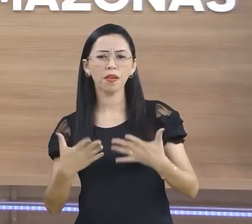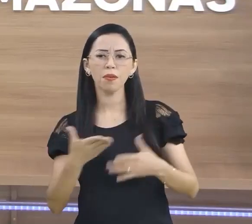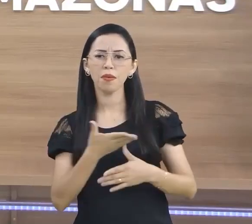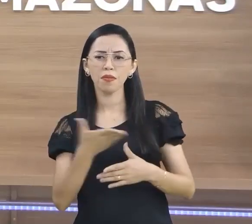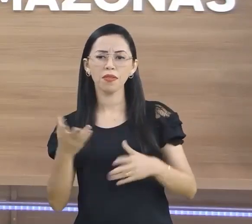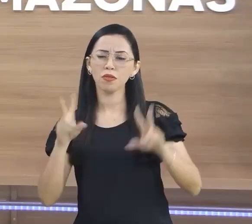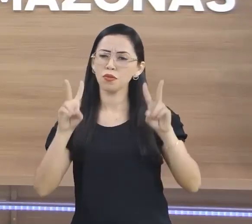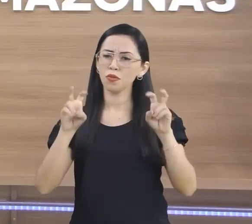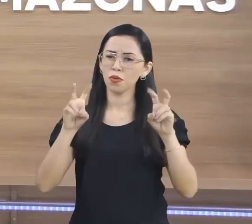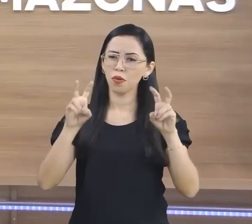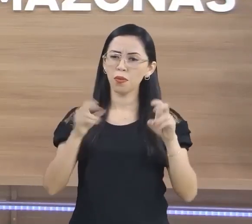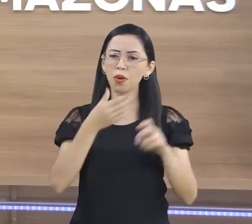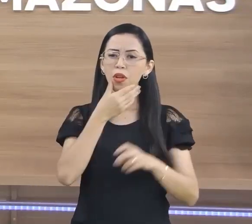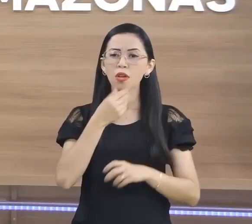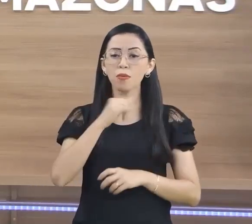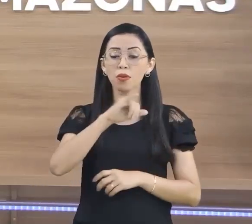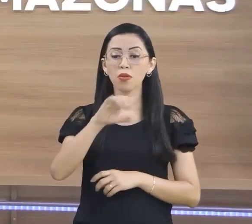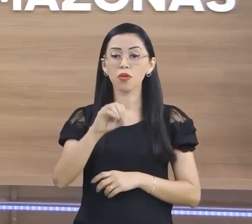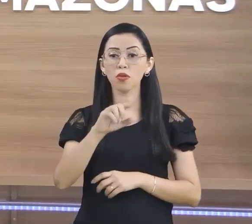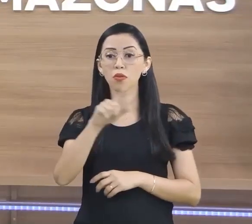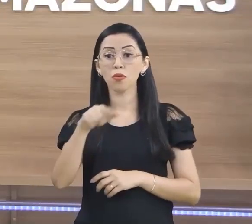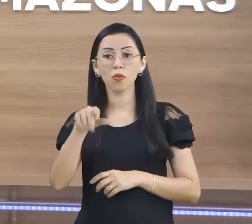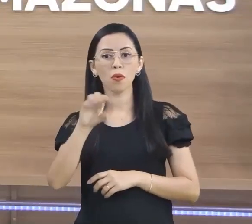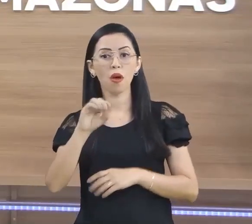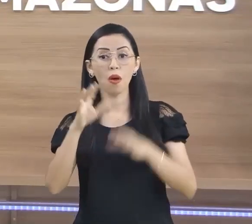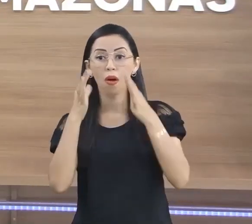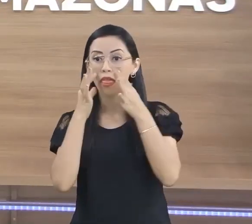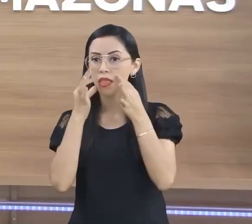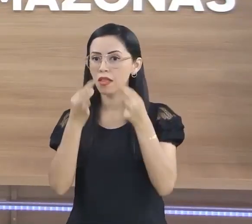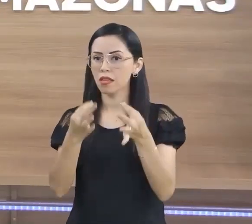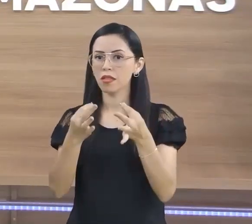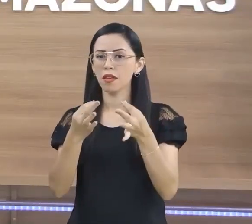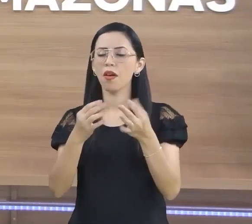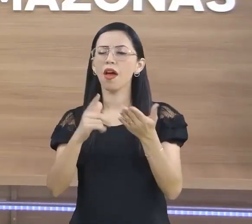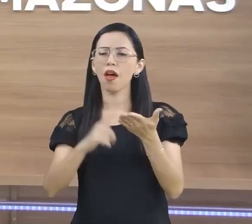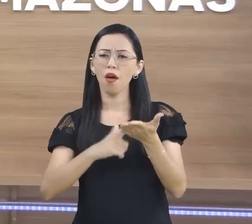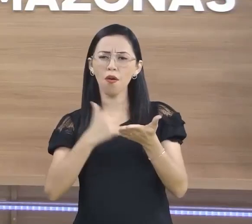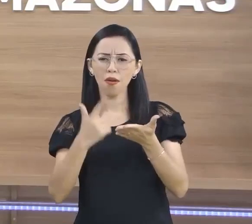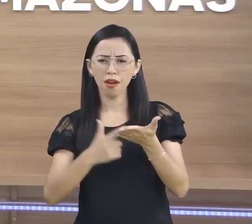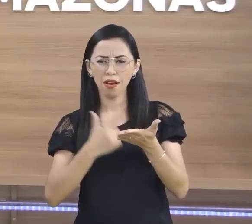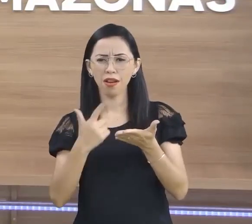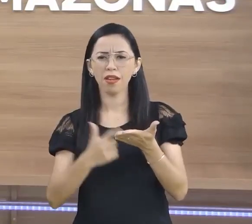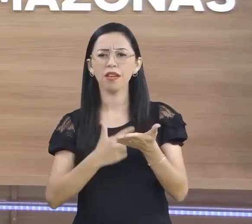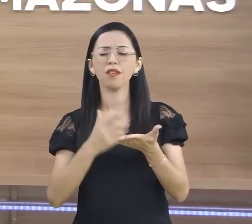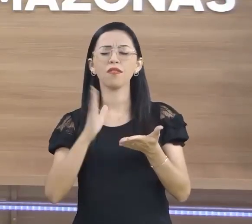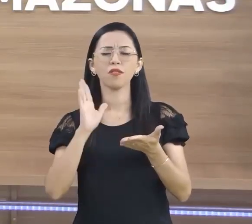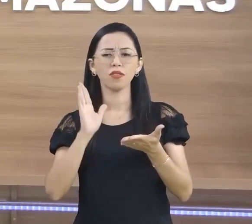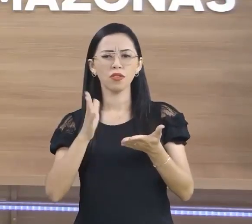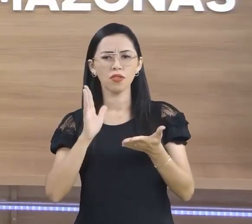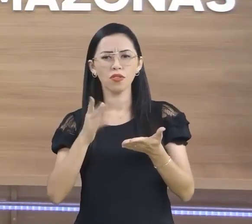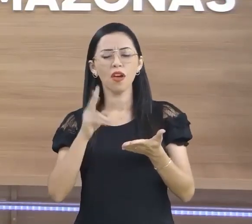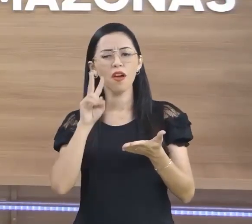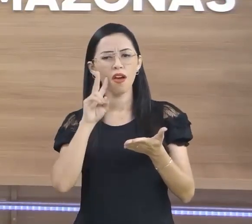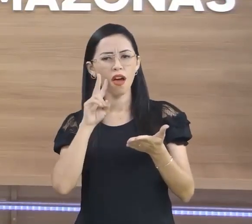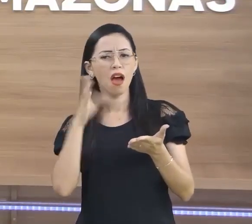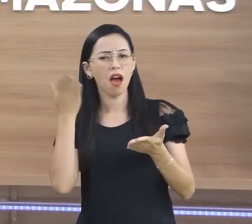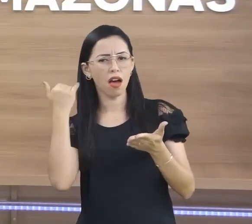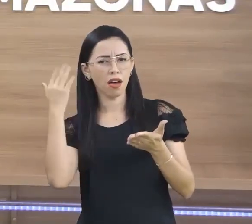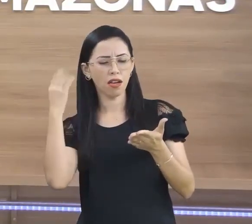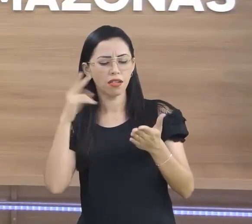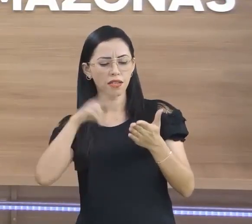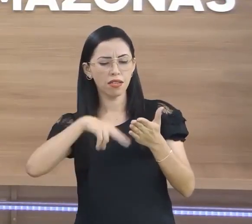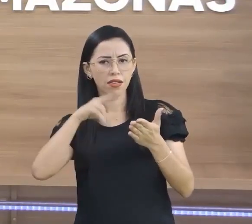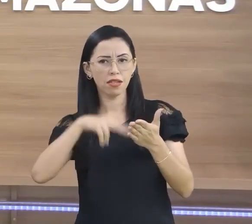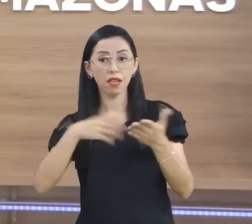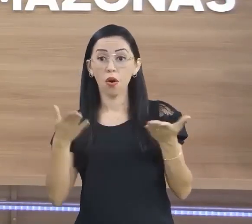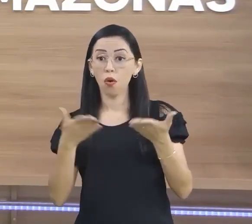João. João, preste atenção. É um livro que eu retomei, um trecho. Eu tentei